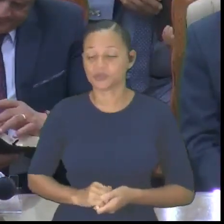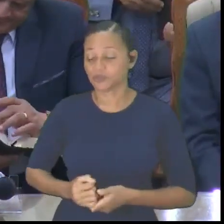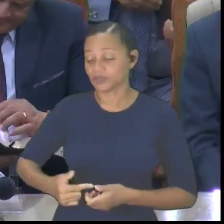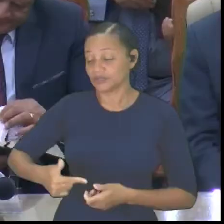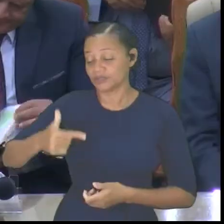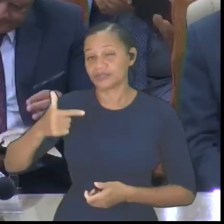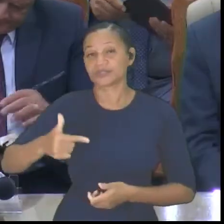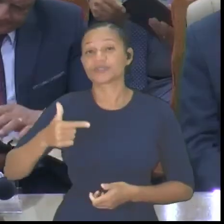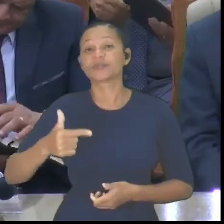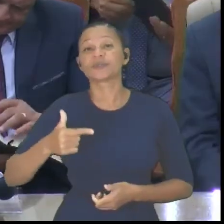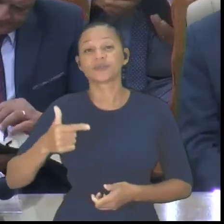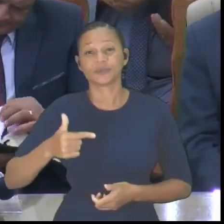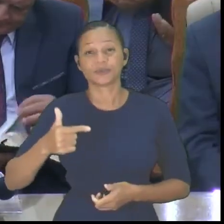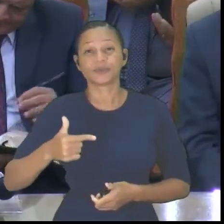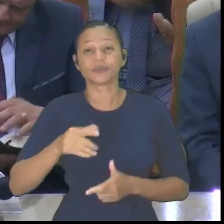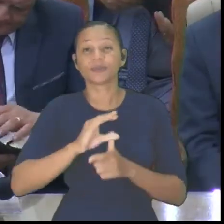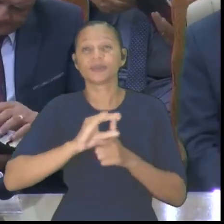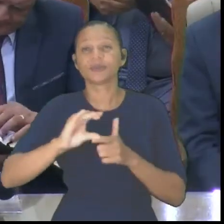aos Coríntios.